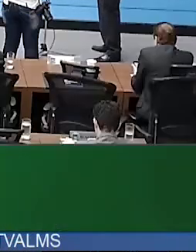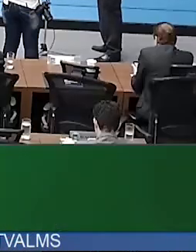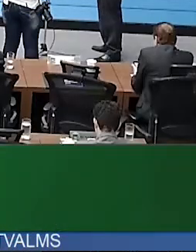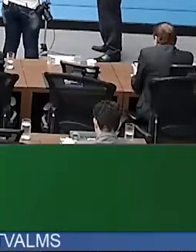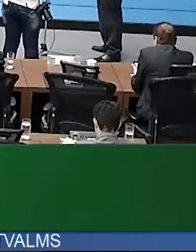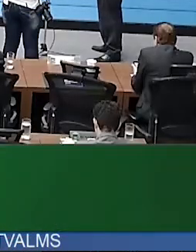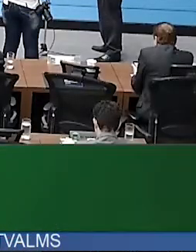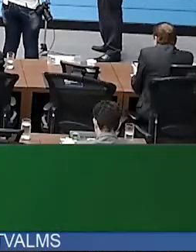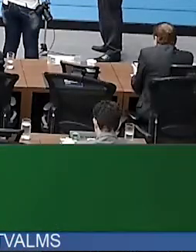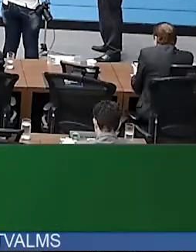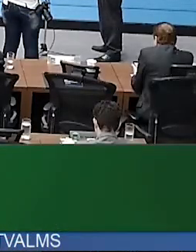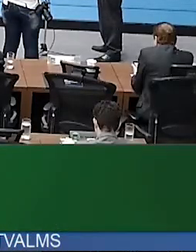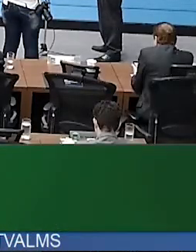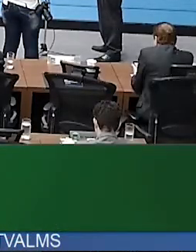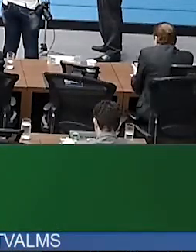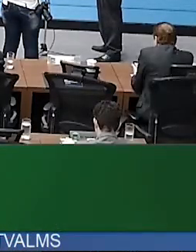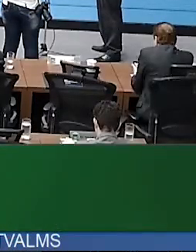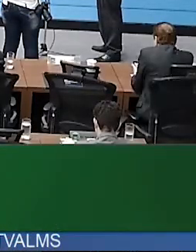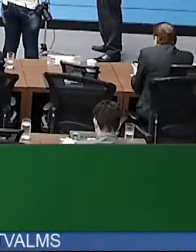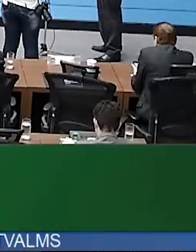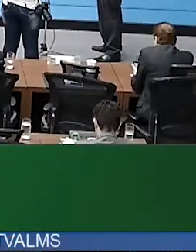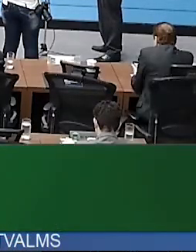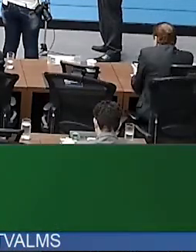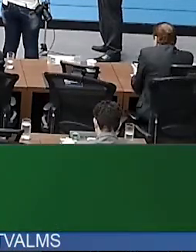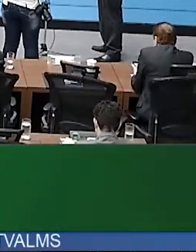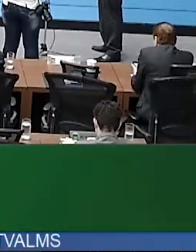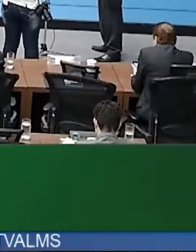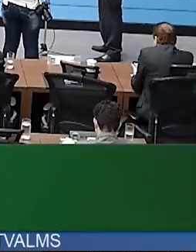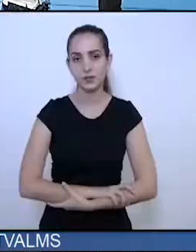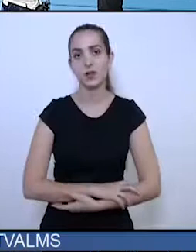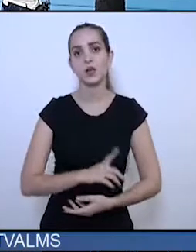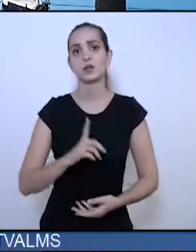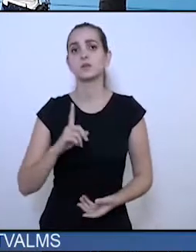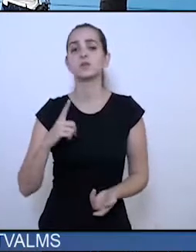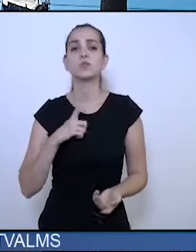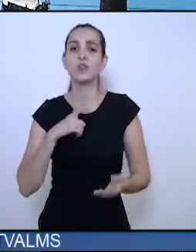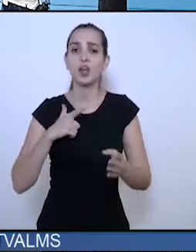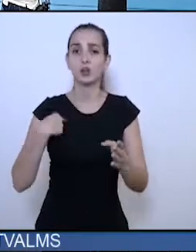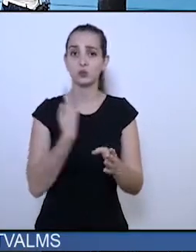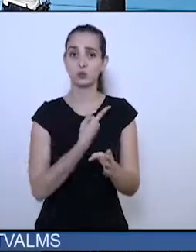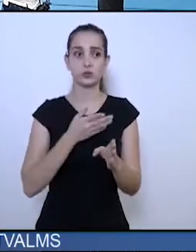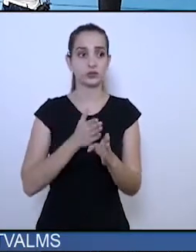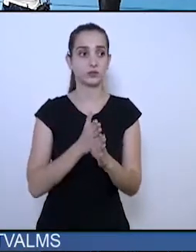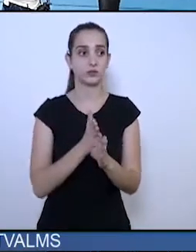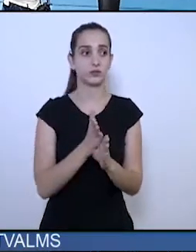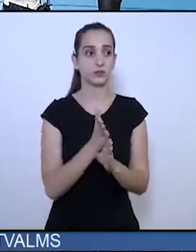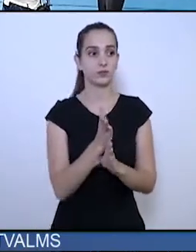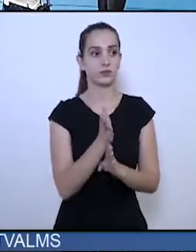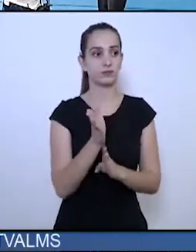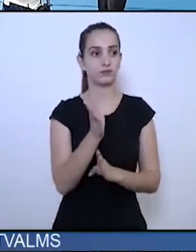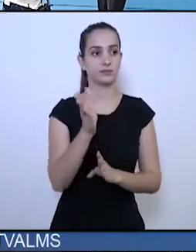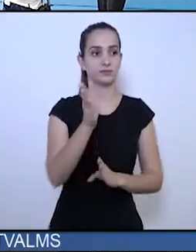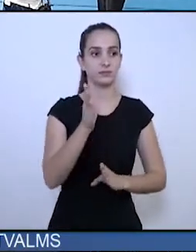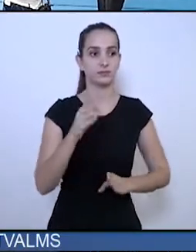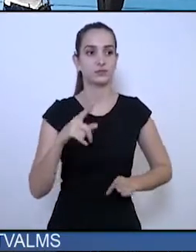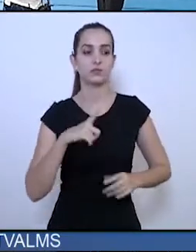Paulo, em Minas Gerais, que as nossas fronteiras, de fato, com essas atitudes, ações,